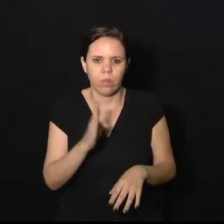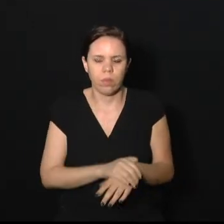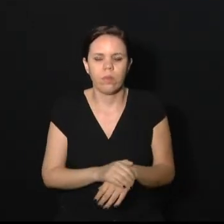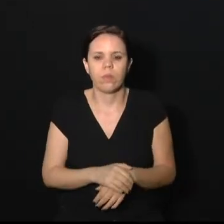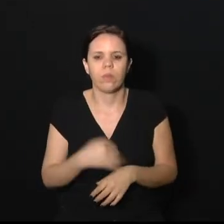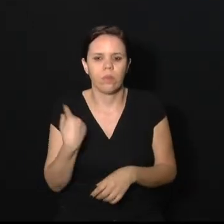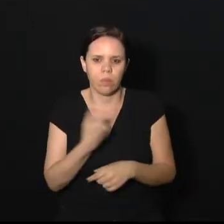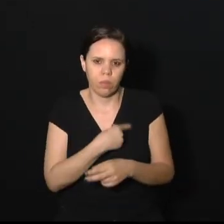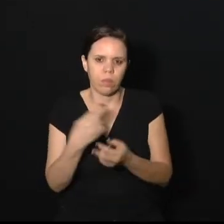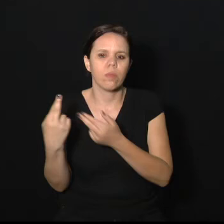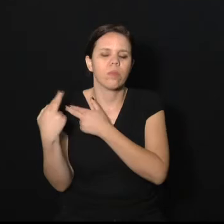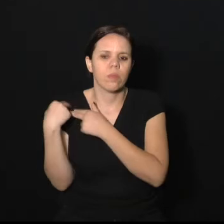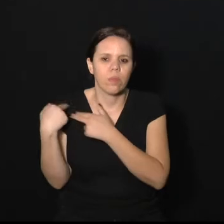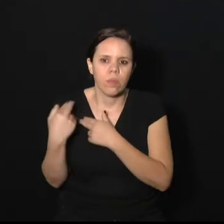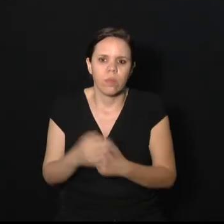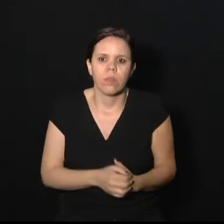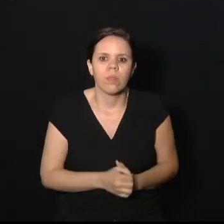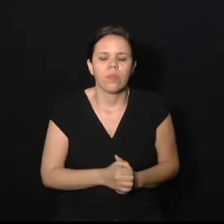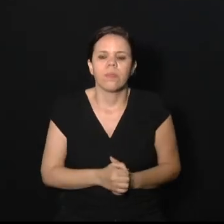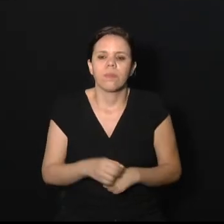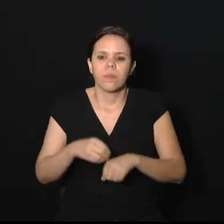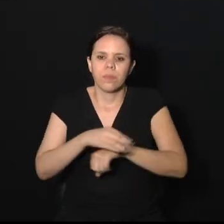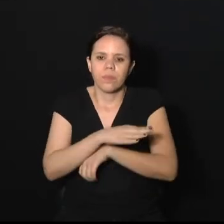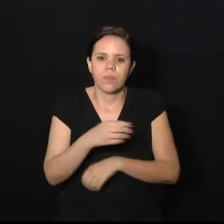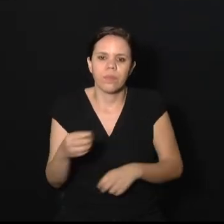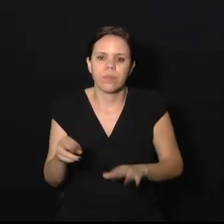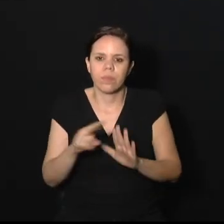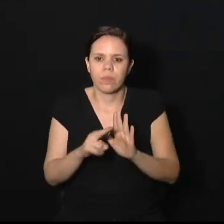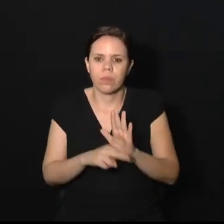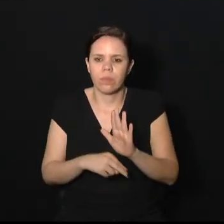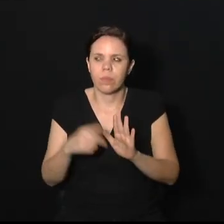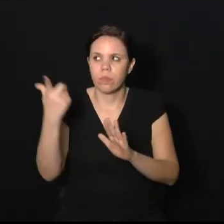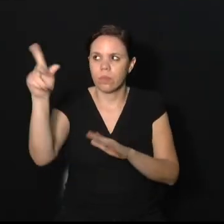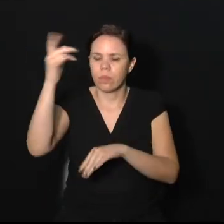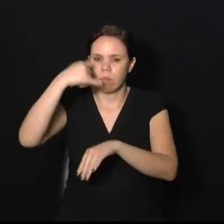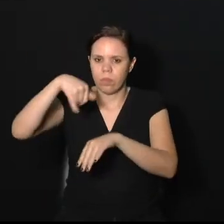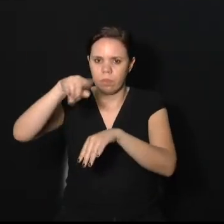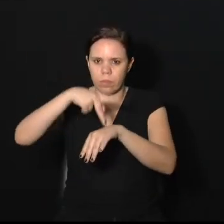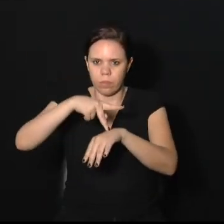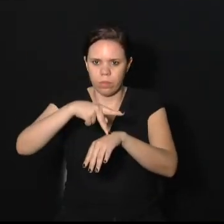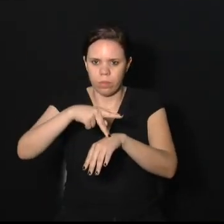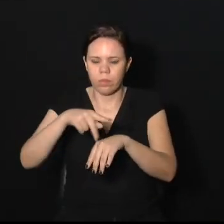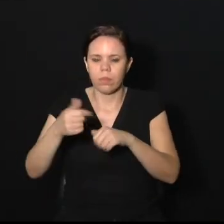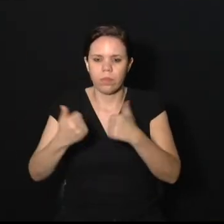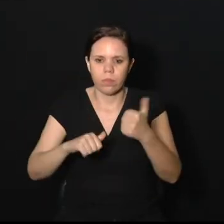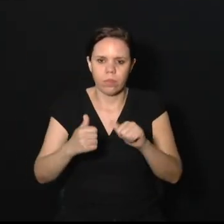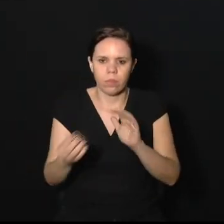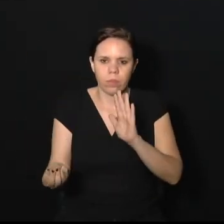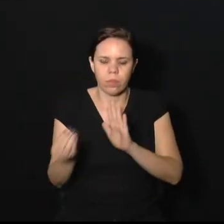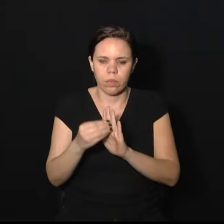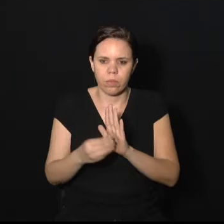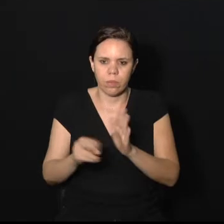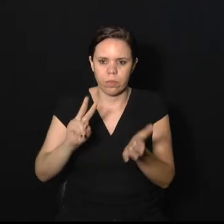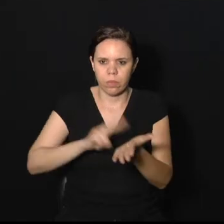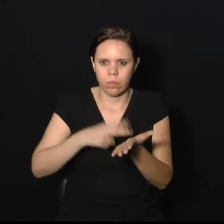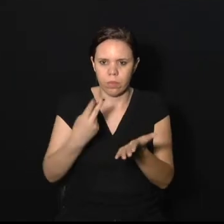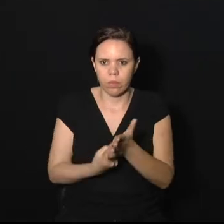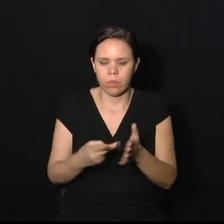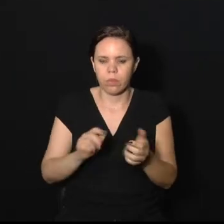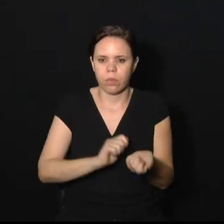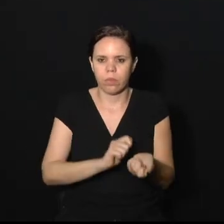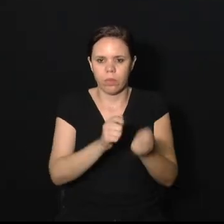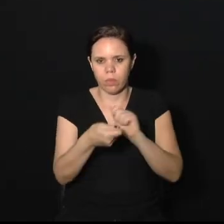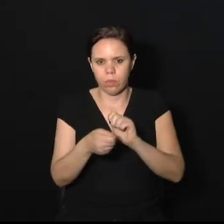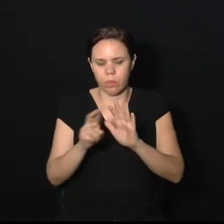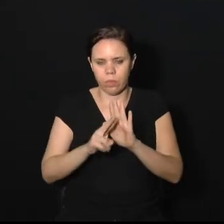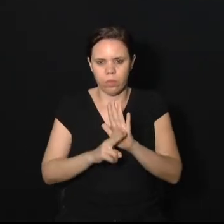somos responsáveis, hoje em dia, por trazer essa norma internacional e avaliar e adaptar, traduzida e adaptada para as